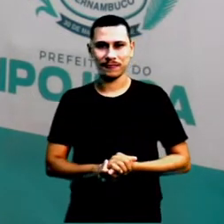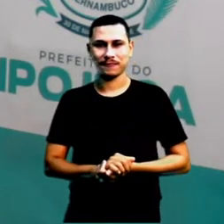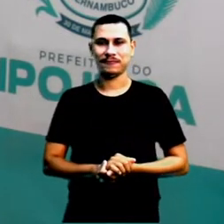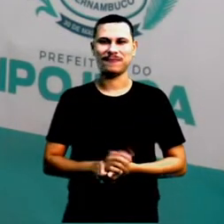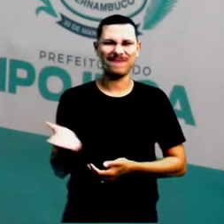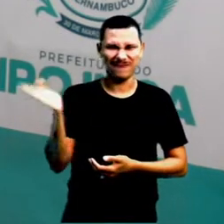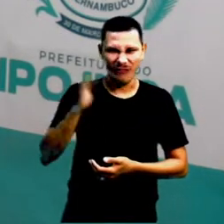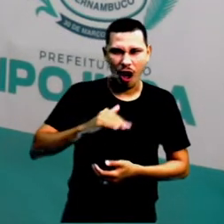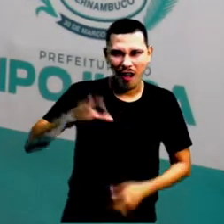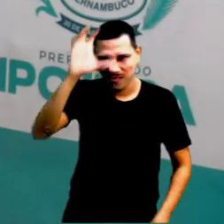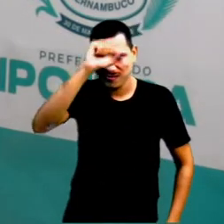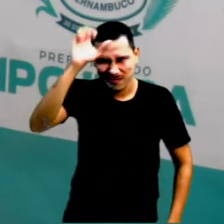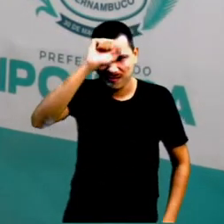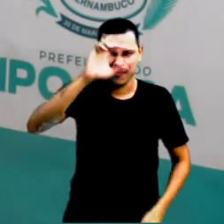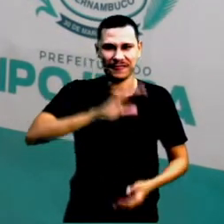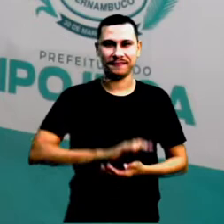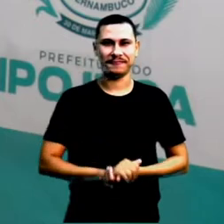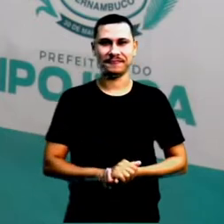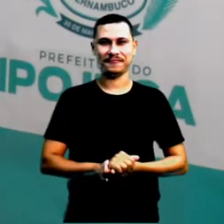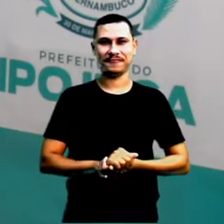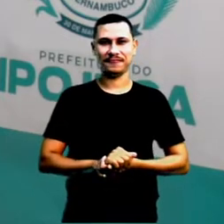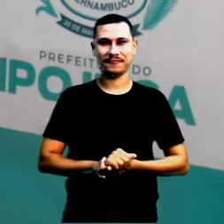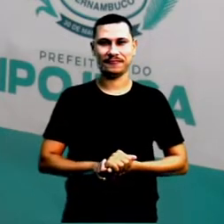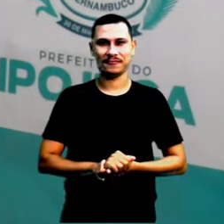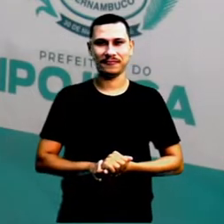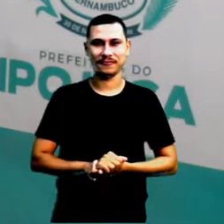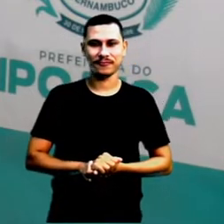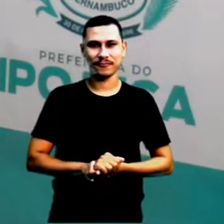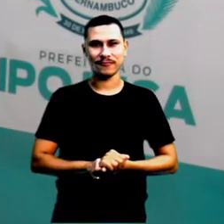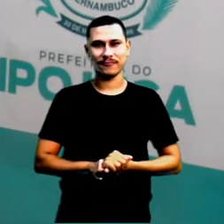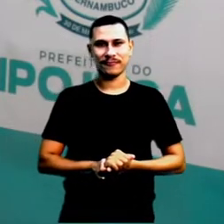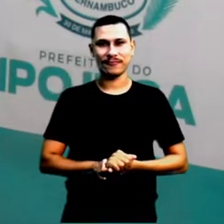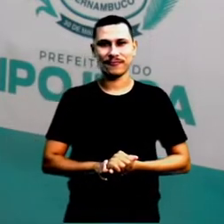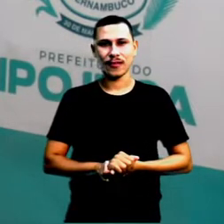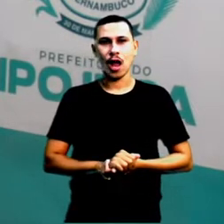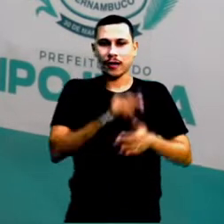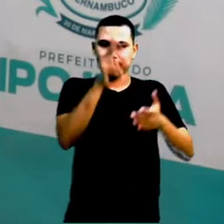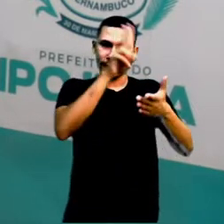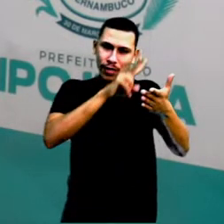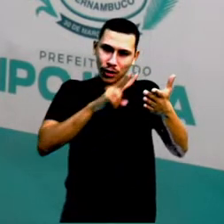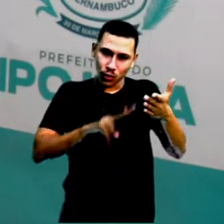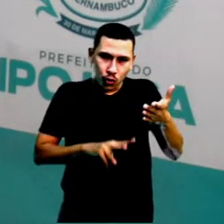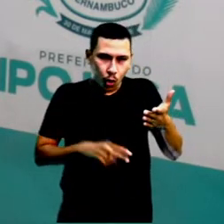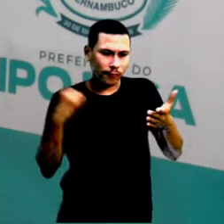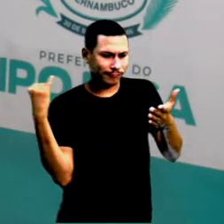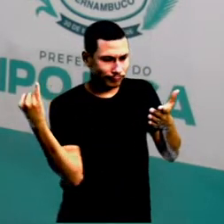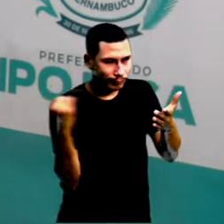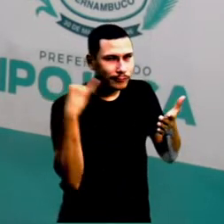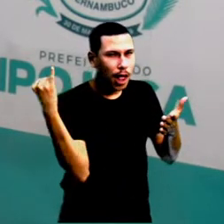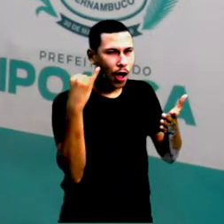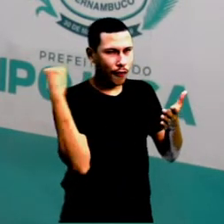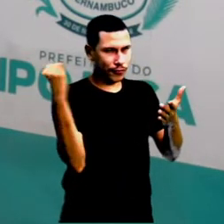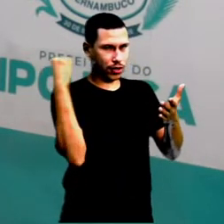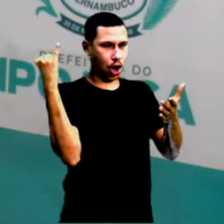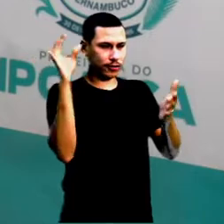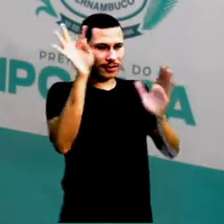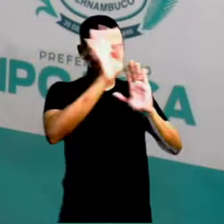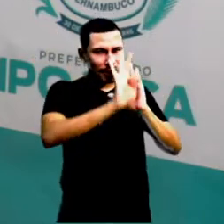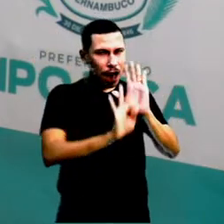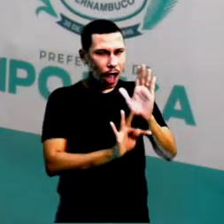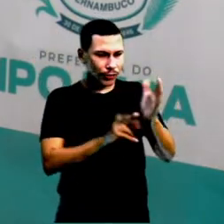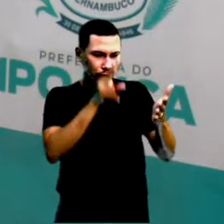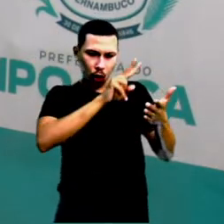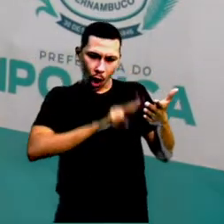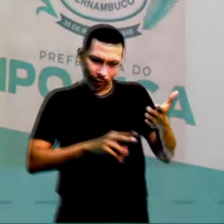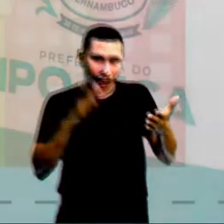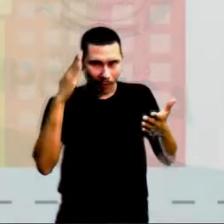campo. Vamos lá para a nossa aula? Como eu digo a vocês, leitura é muito importante, então vamos ler o nosso texto para